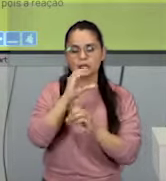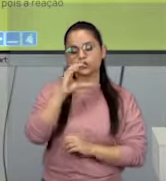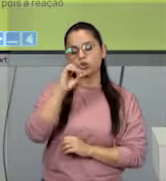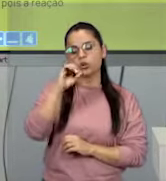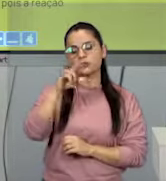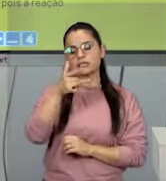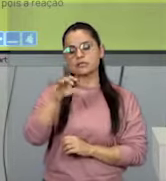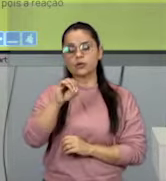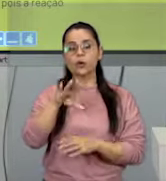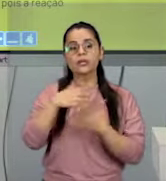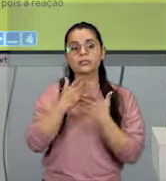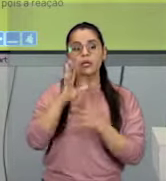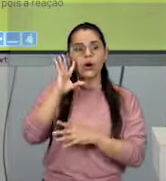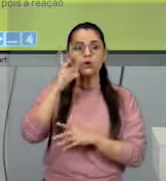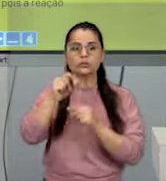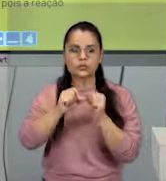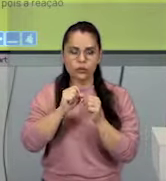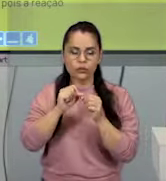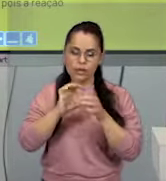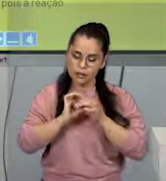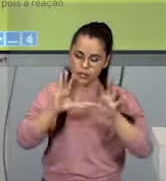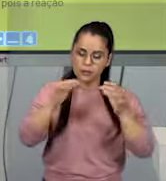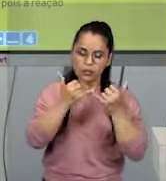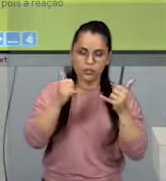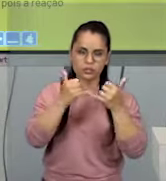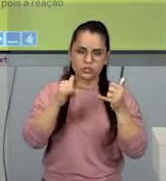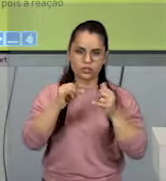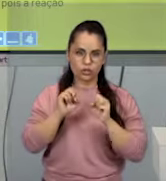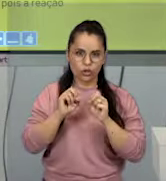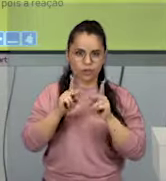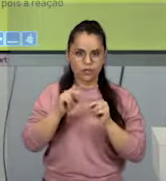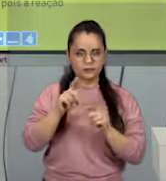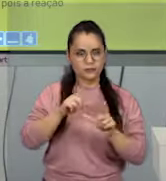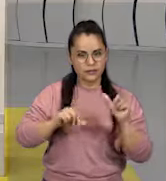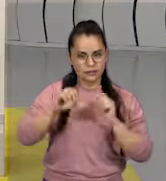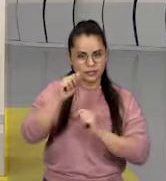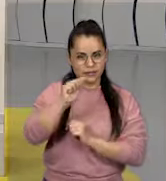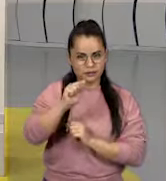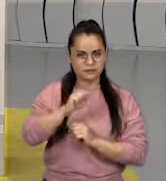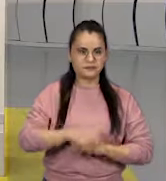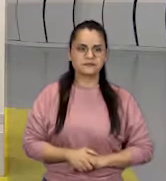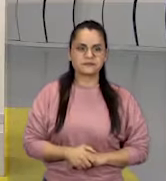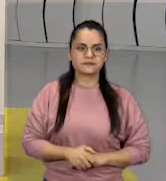então o que ocorre a liberação de energia a opção correta letra a